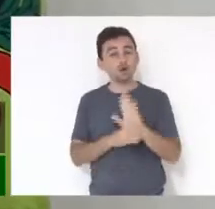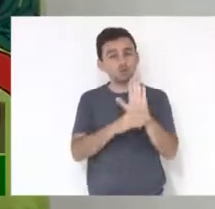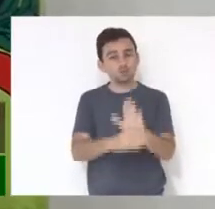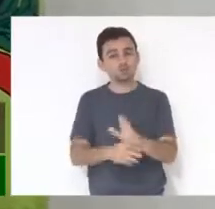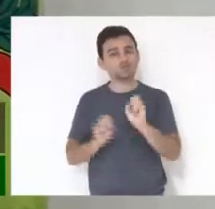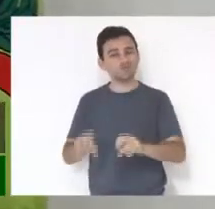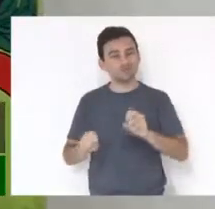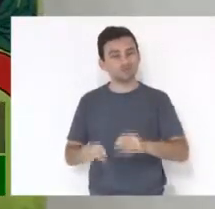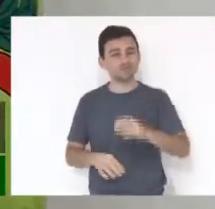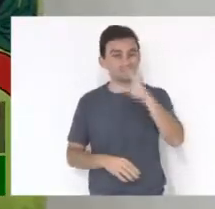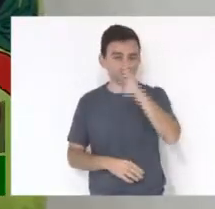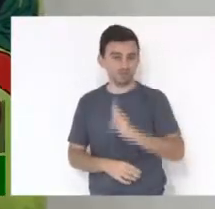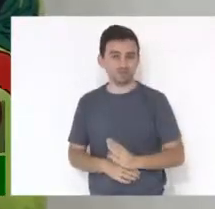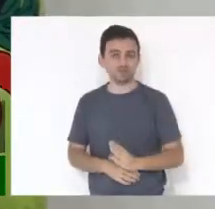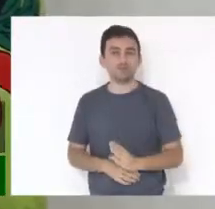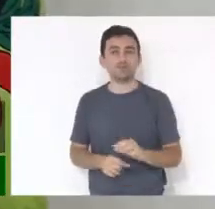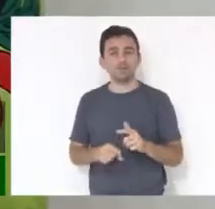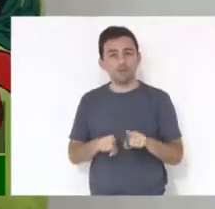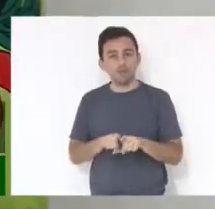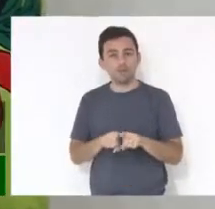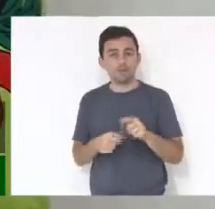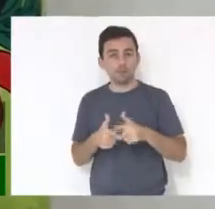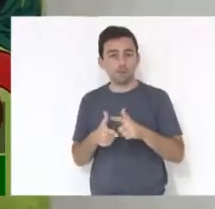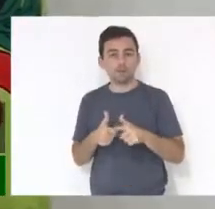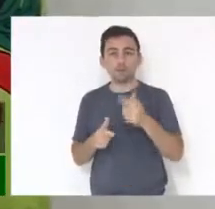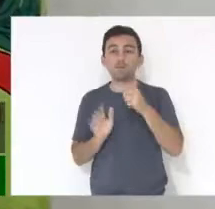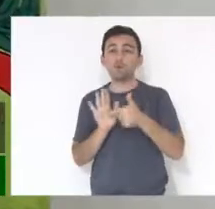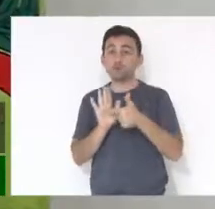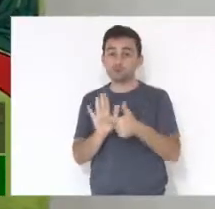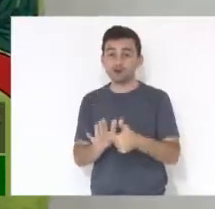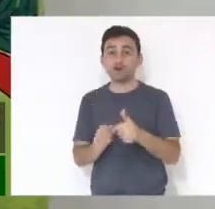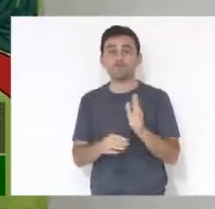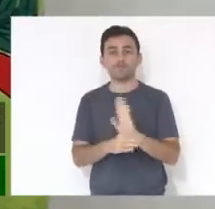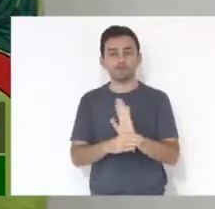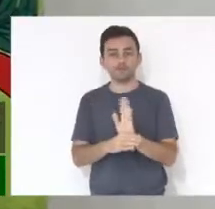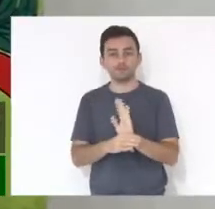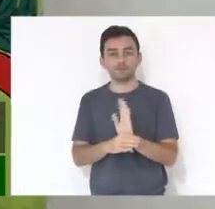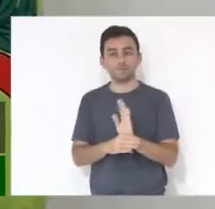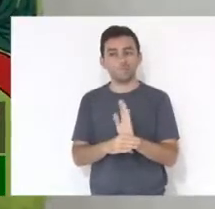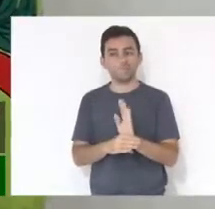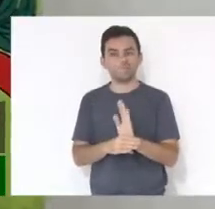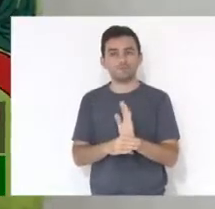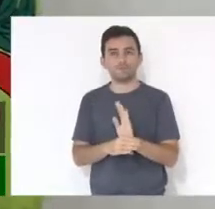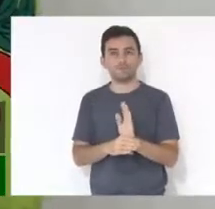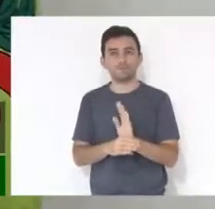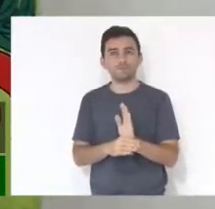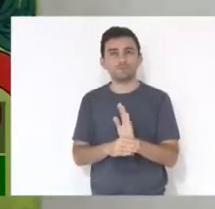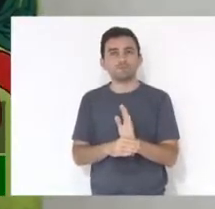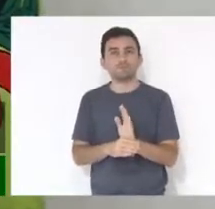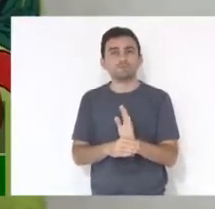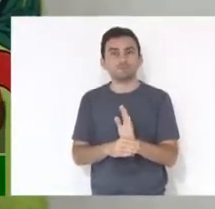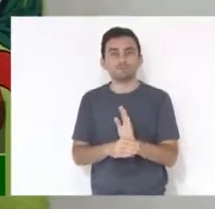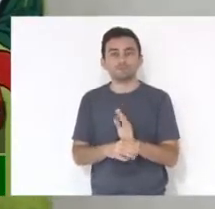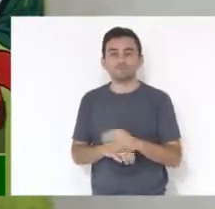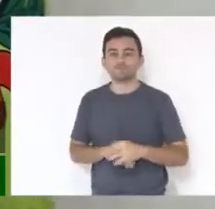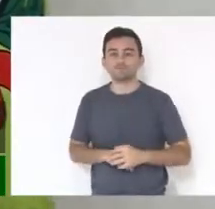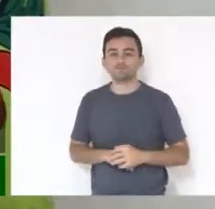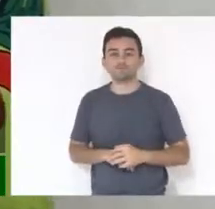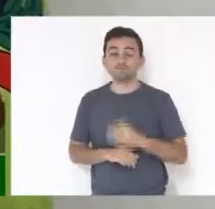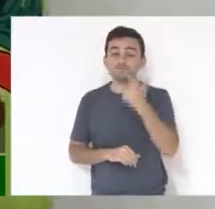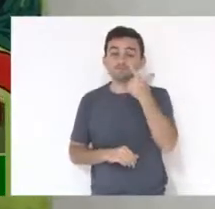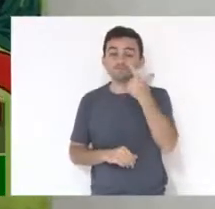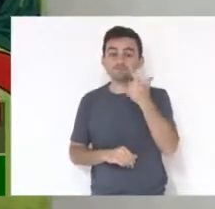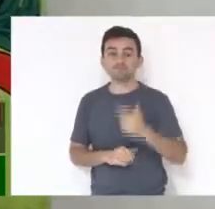país. Sobre esse problema, eu trouxe alguns vídeos para demonstrar como o assunto é urgente e como acontece com frequência. Por favor.